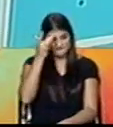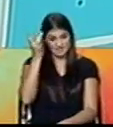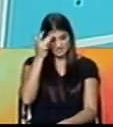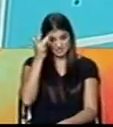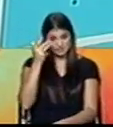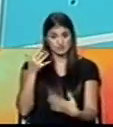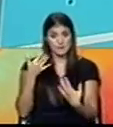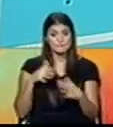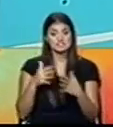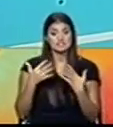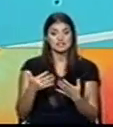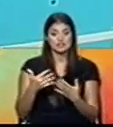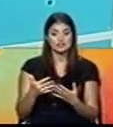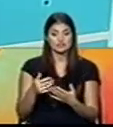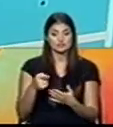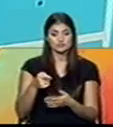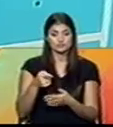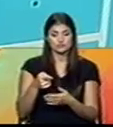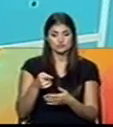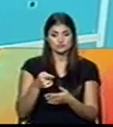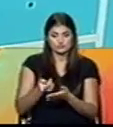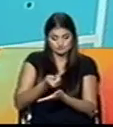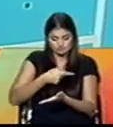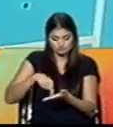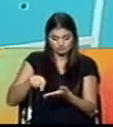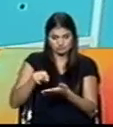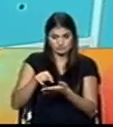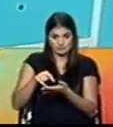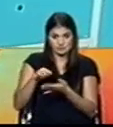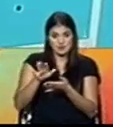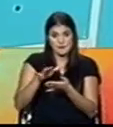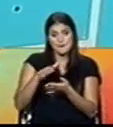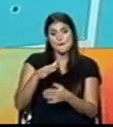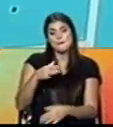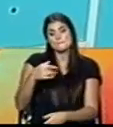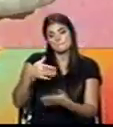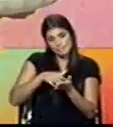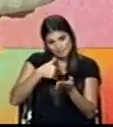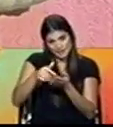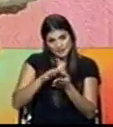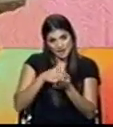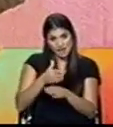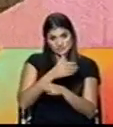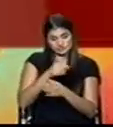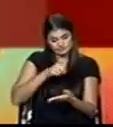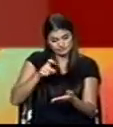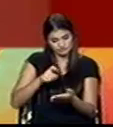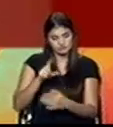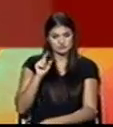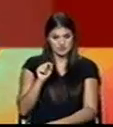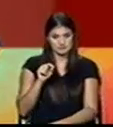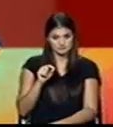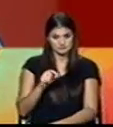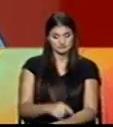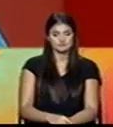agora, untas a forma normalmente. Sim, untada e farinhada ou então com aqueles sprays. Quanto agora já há sprays, não é? Sim, também